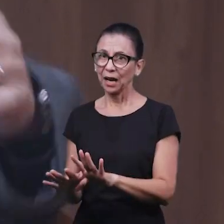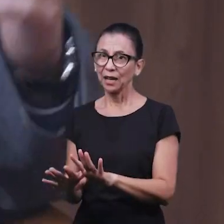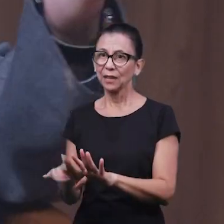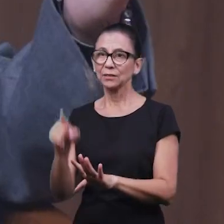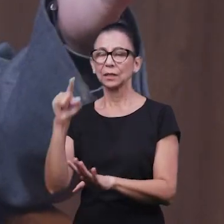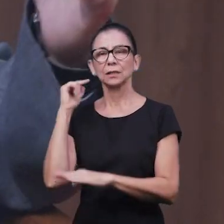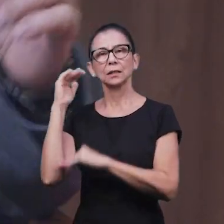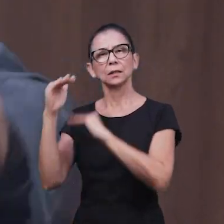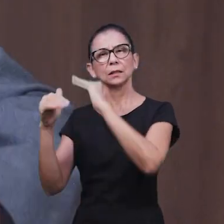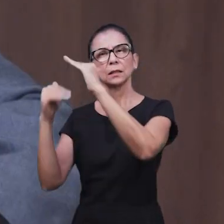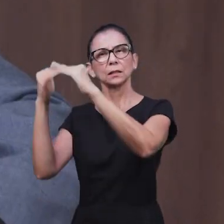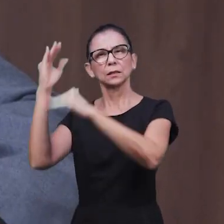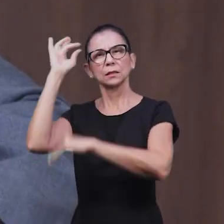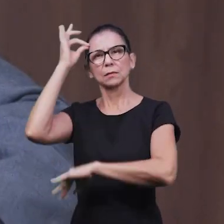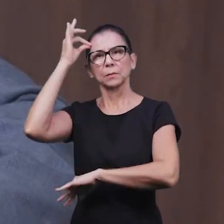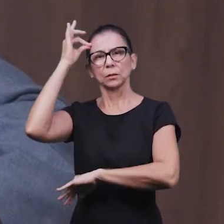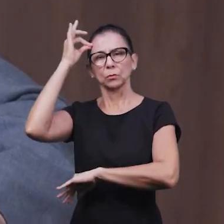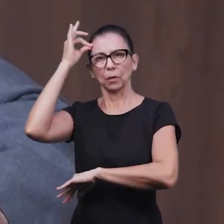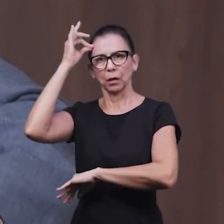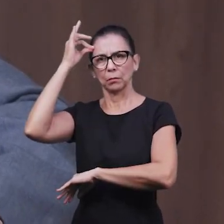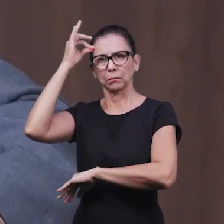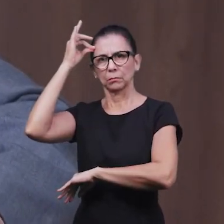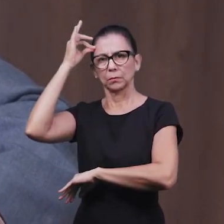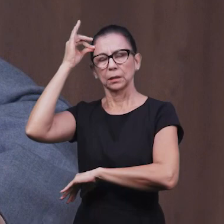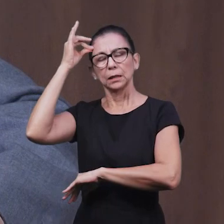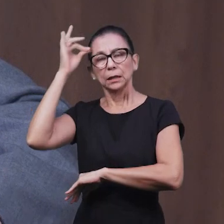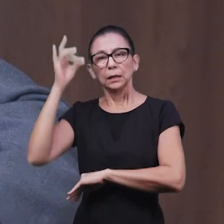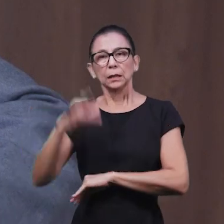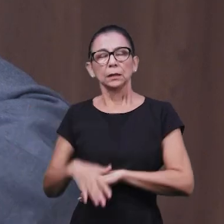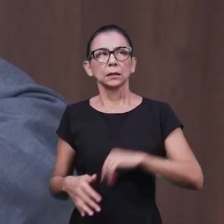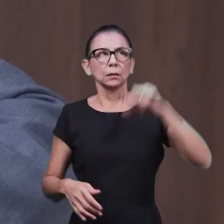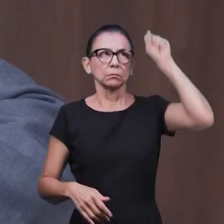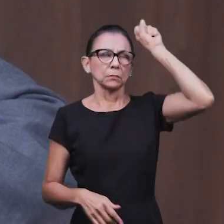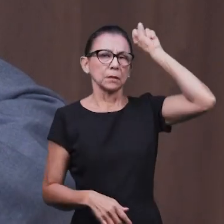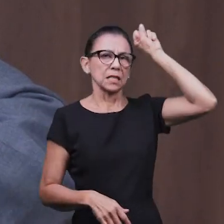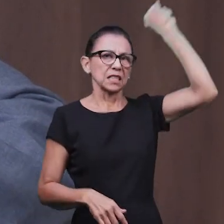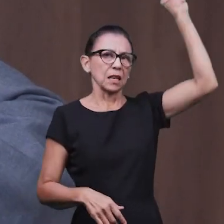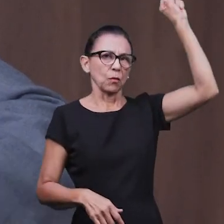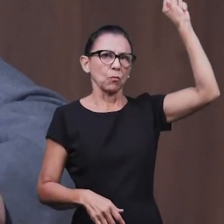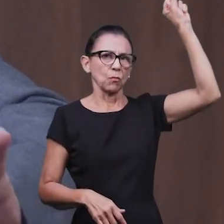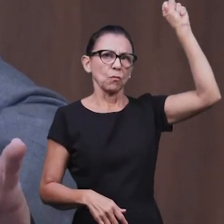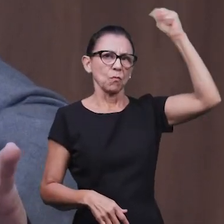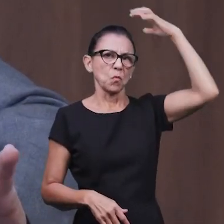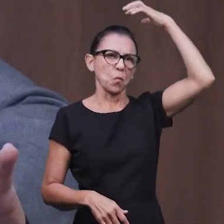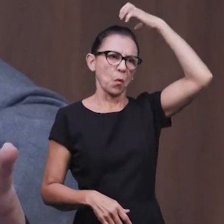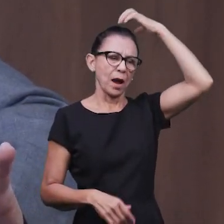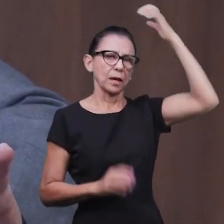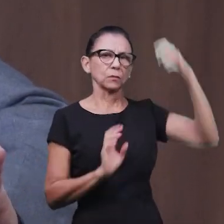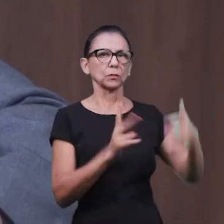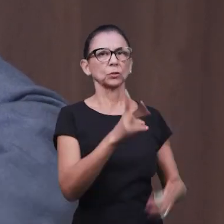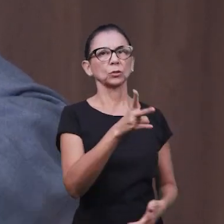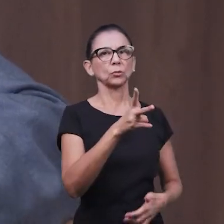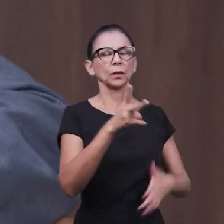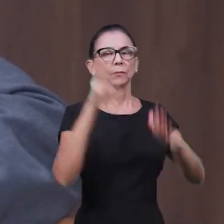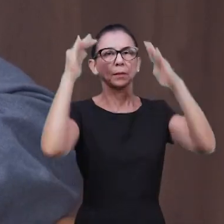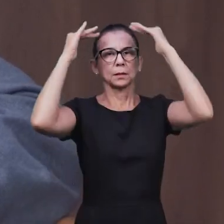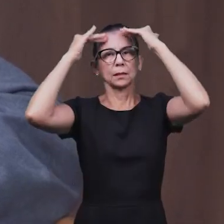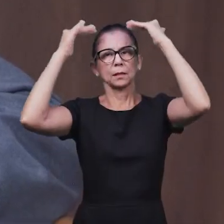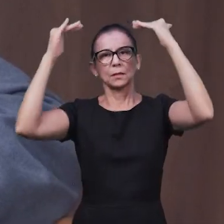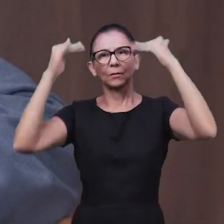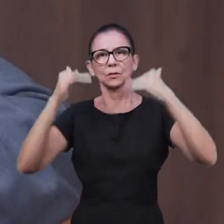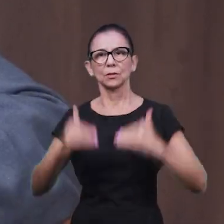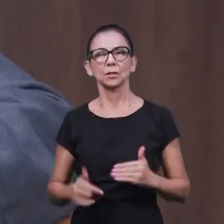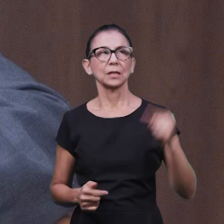se fortalecia diante de Deus, o fato de Saul persistir na desobediência